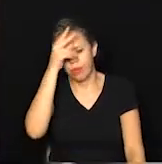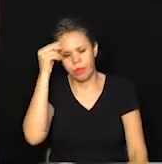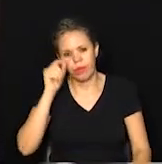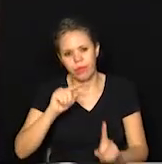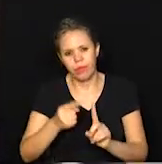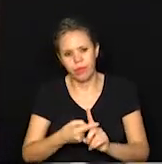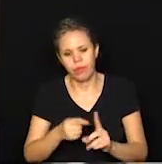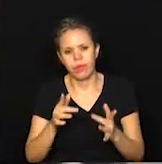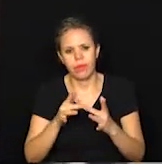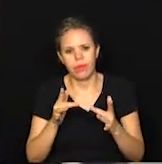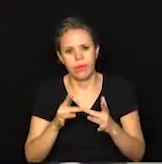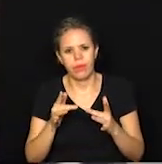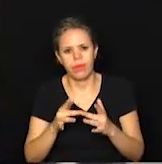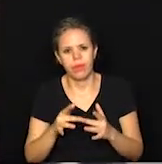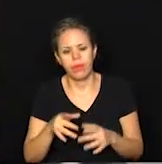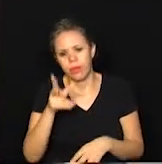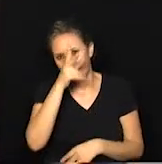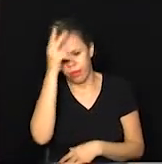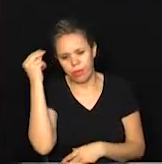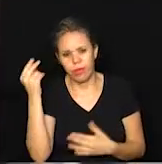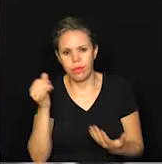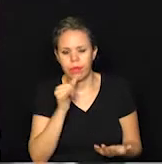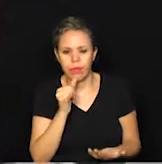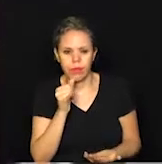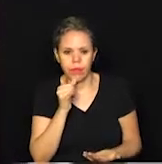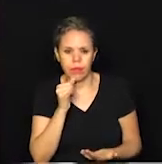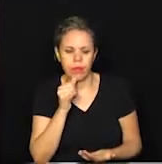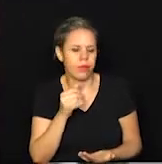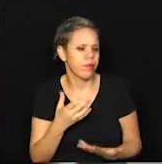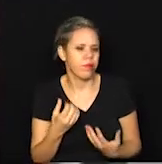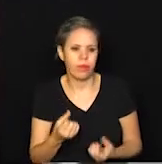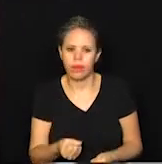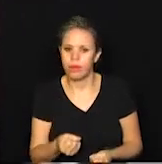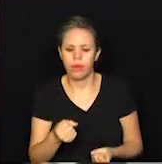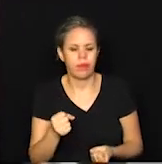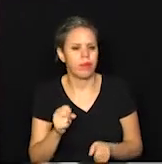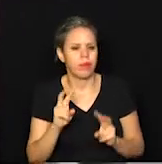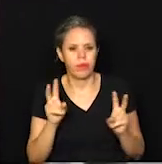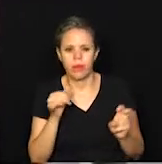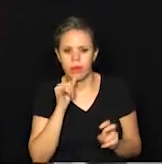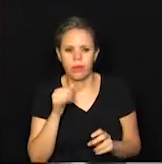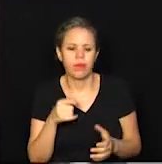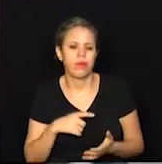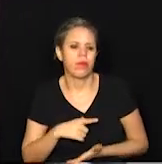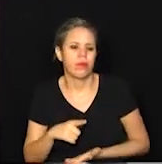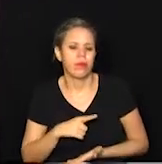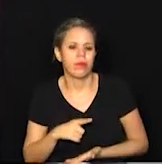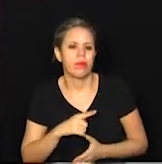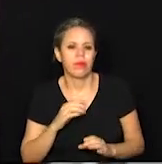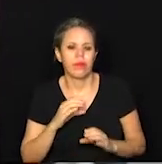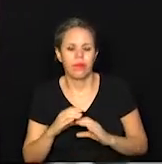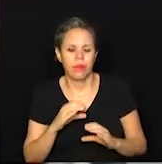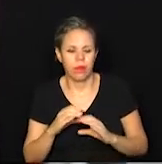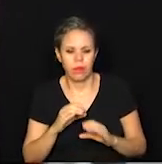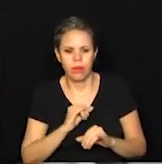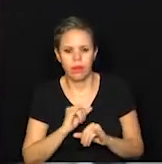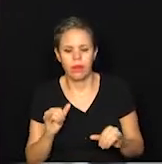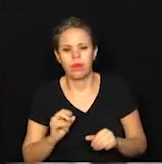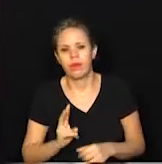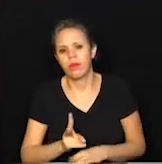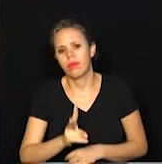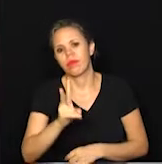temos contato, que a prefeitura, então, teria recuado nessa questão, né, que estaria tendo um comunicado da